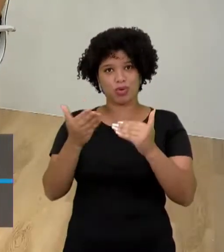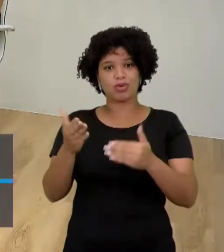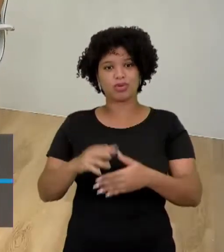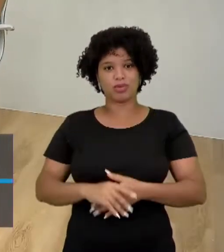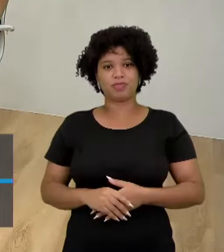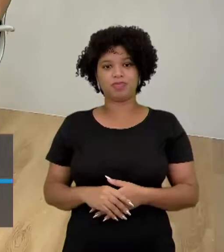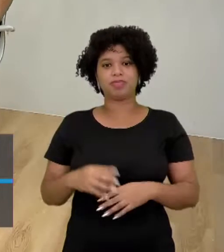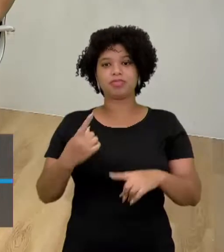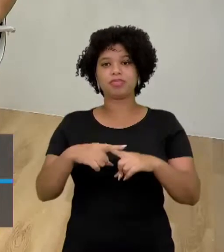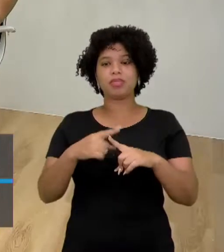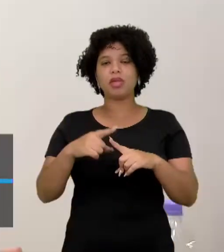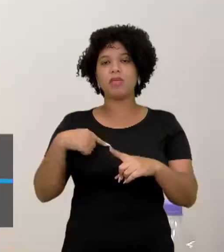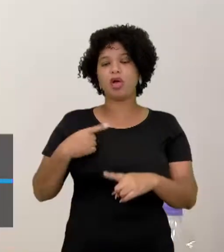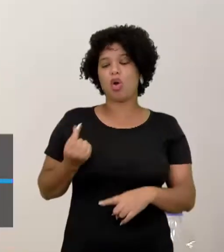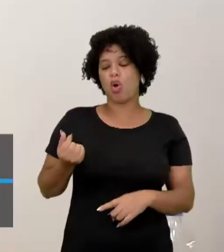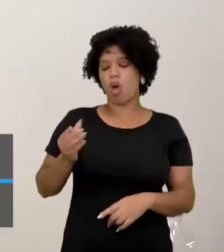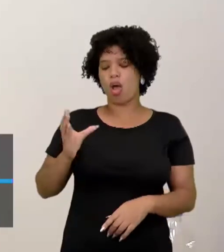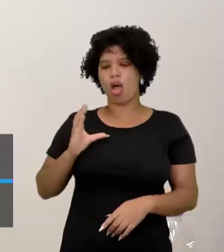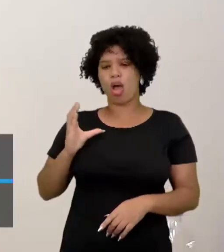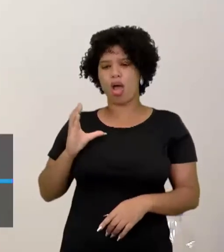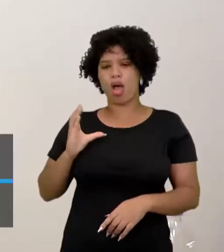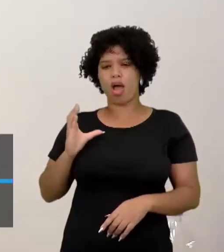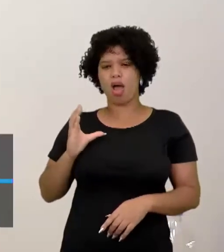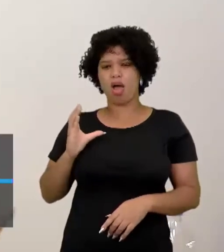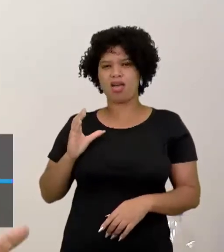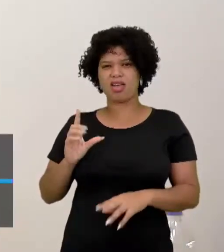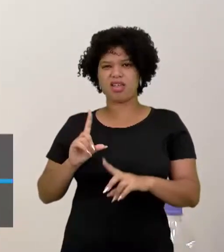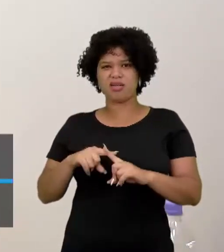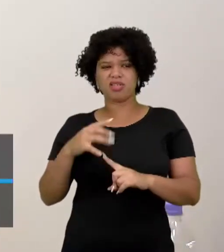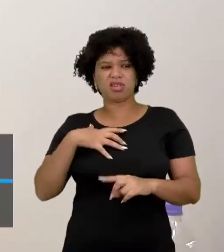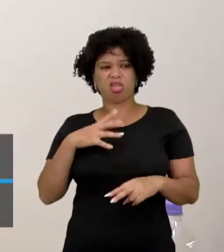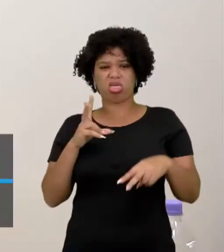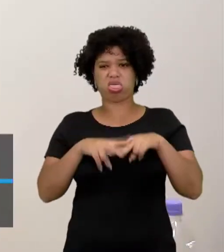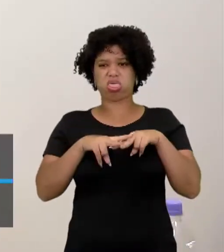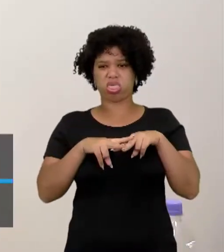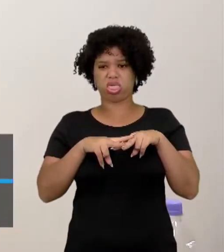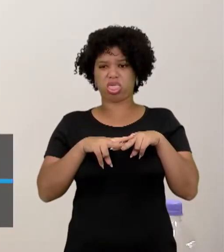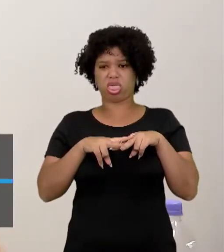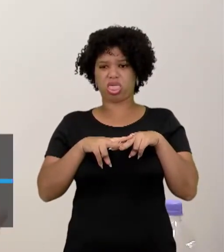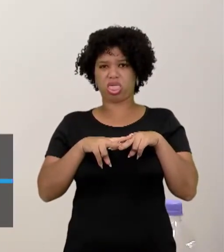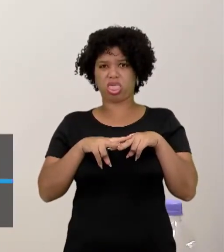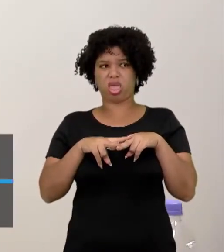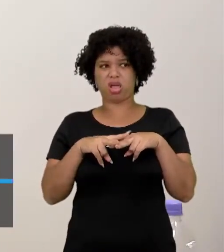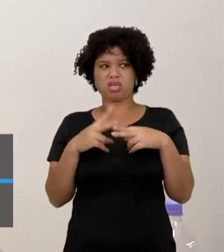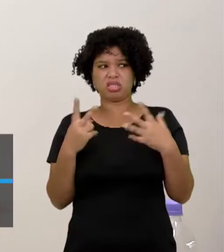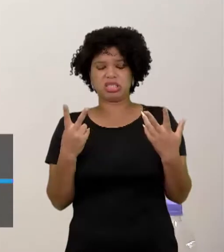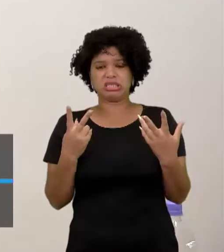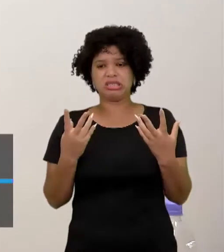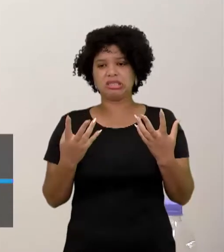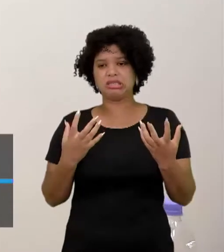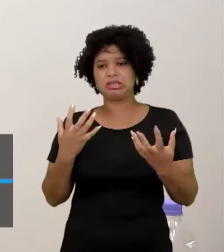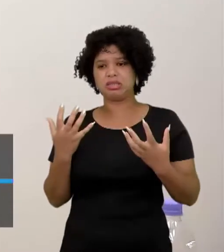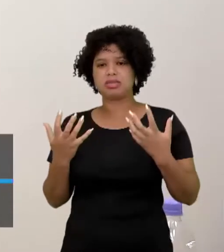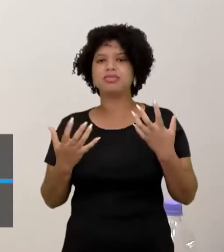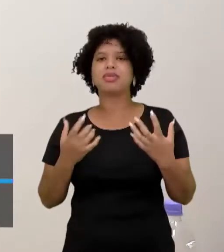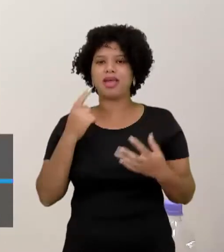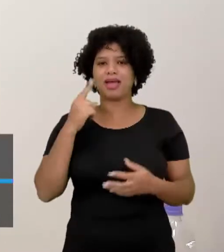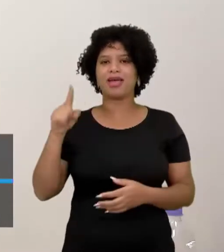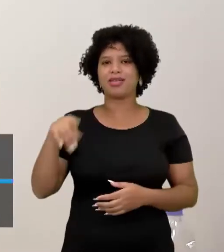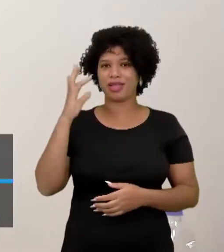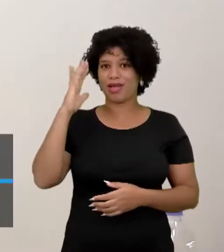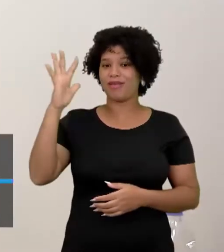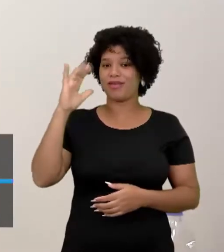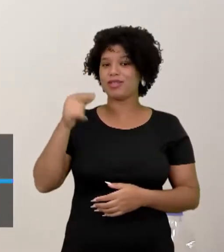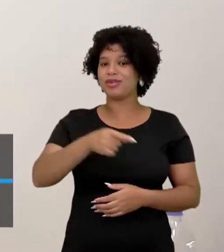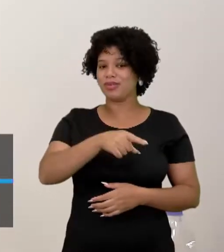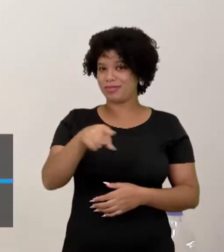gente ganhar muito dinheiro e se sentir preso numa profissão, se sentir prisioneiro. Então fica aí essa reflexão